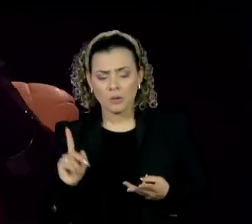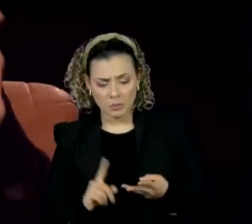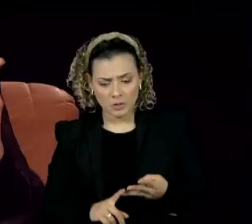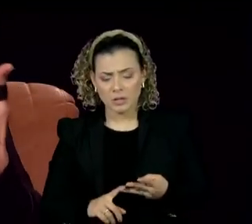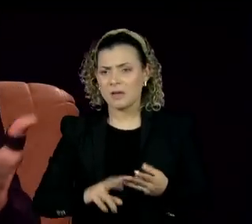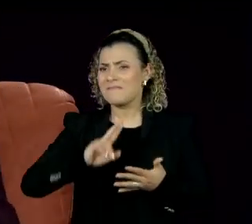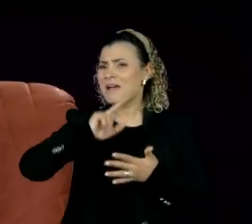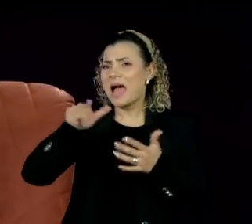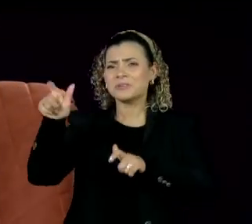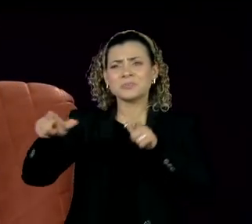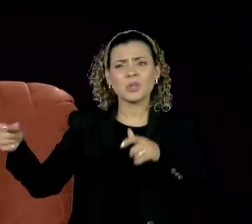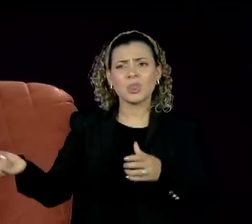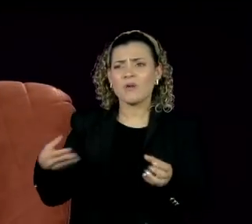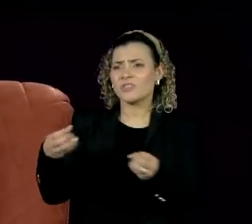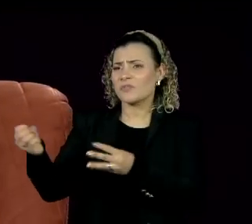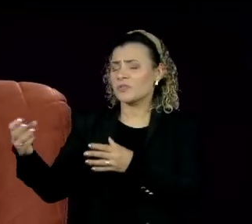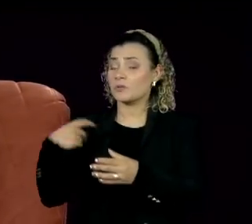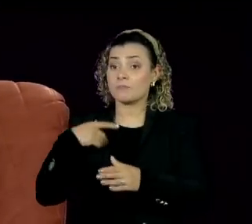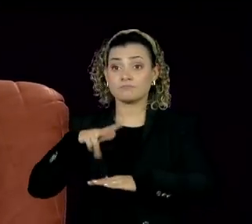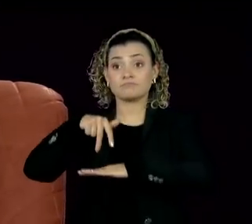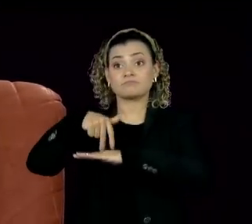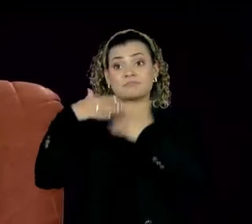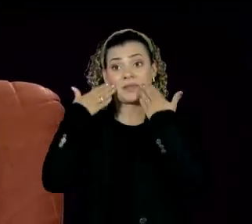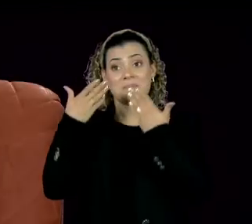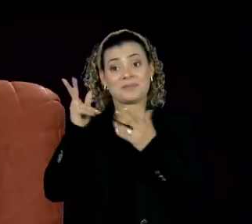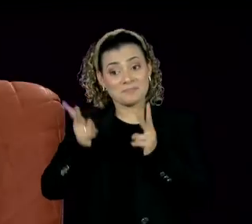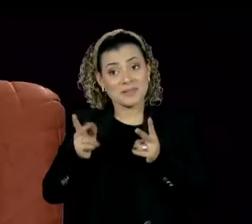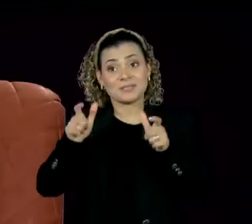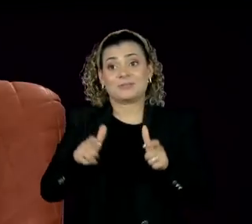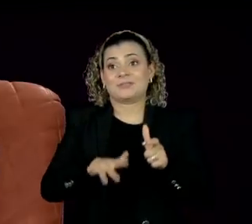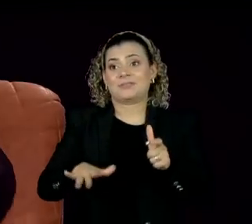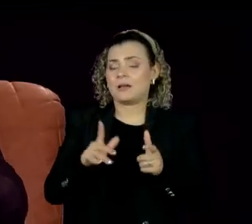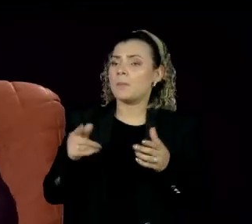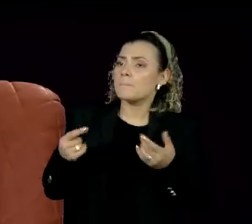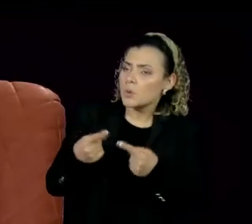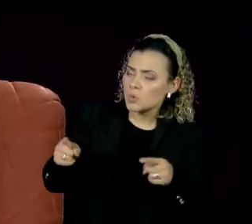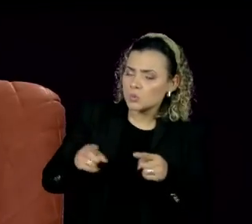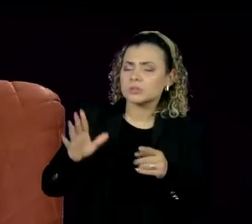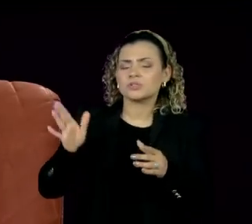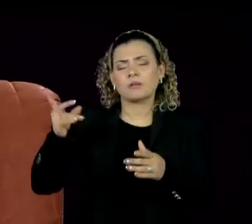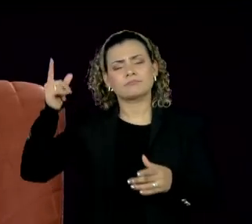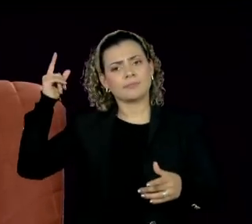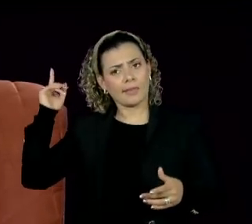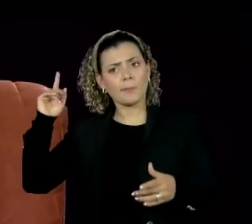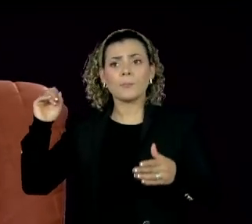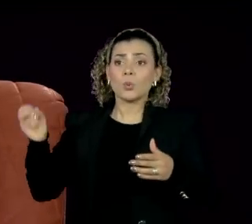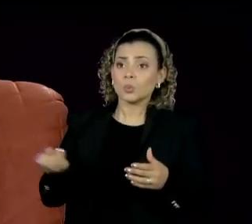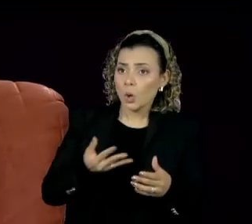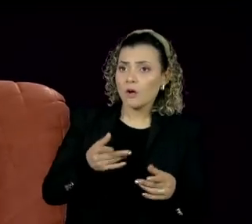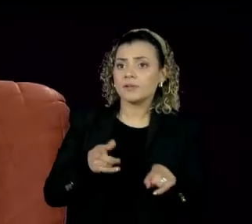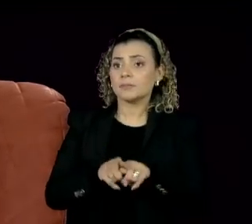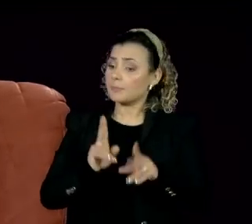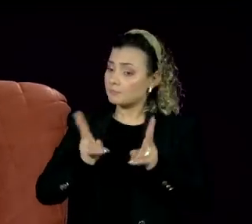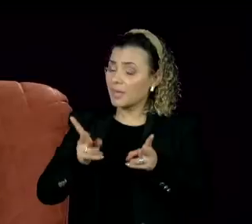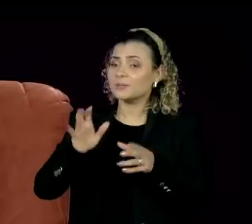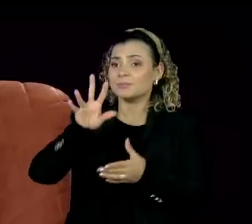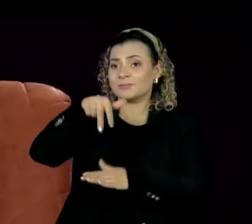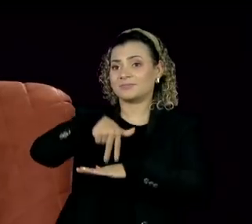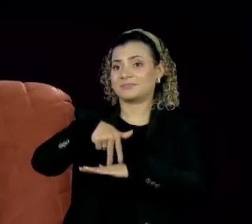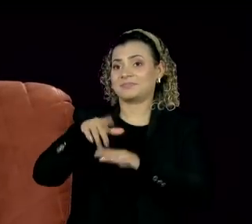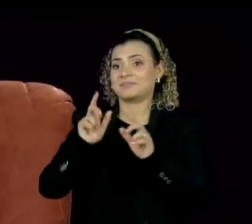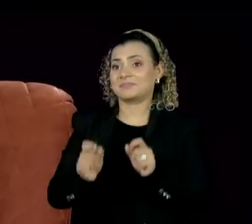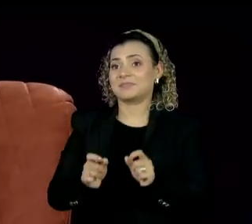toda a galera nova, assim, jovem, que está começando a fazer música, que já fazem música há um tempo, né, está ali tocando no circo,